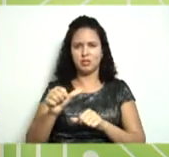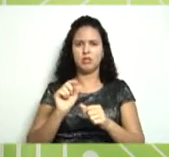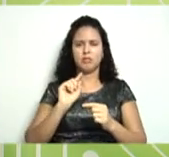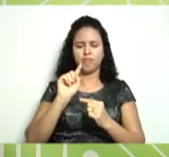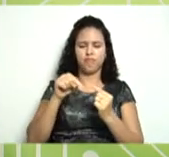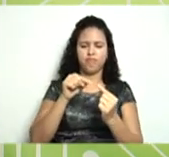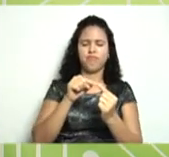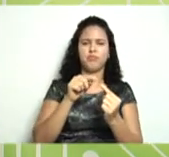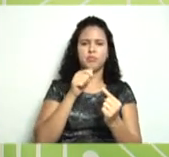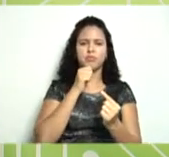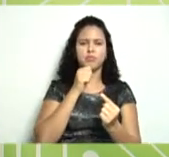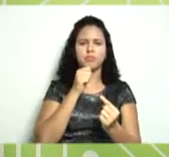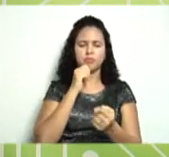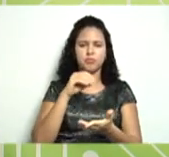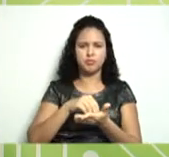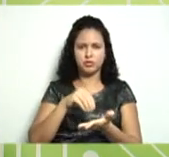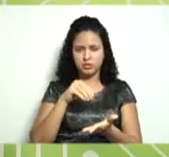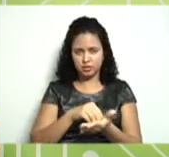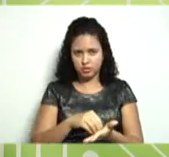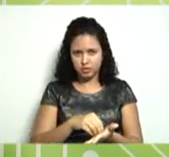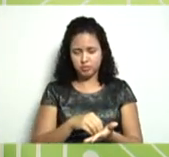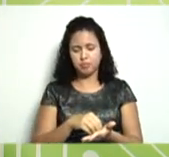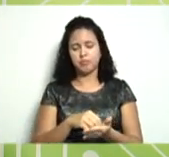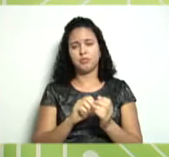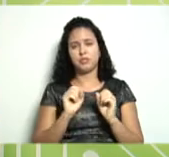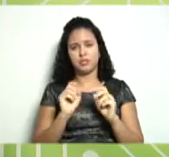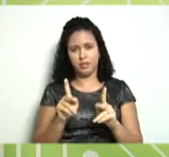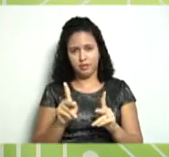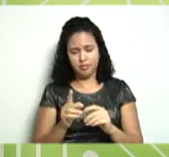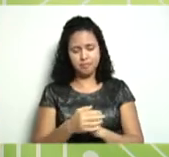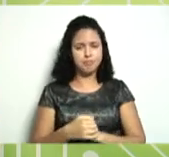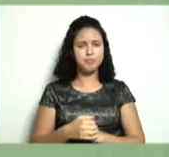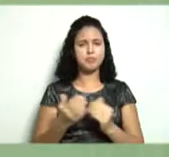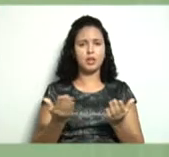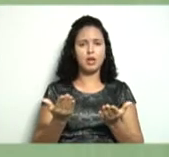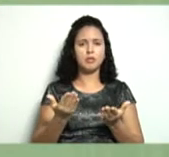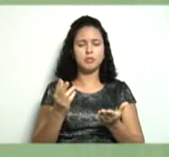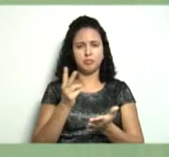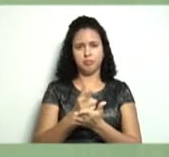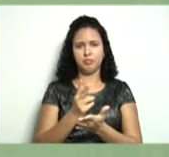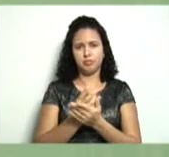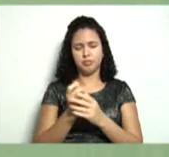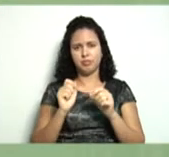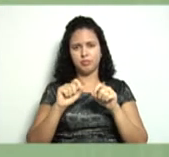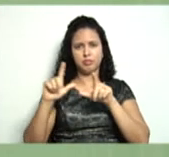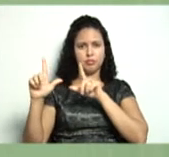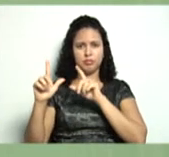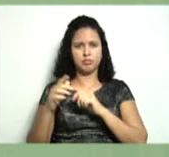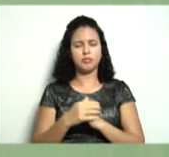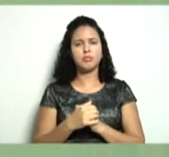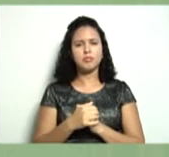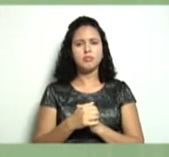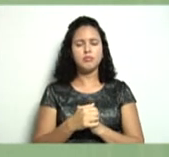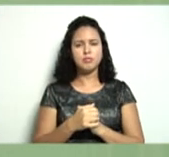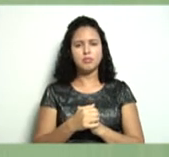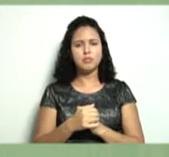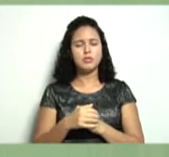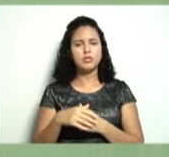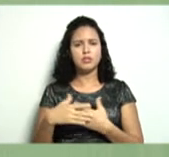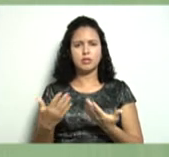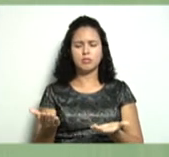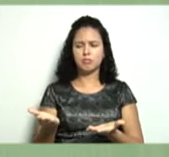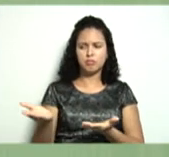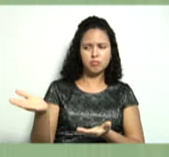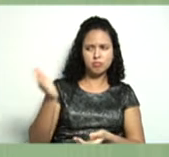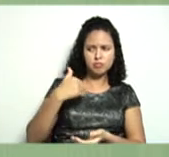atingimos nenhum dos objetivos, que era a nossa intenção. Vamos então aos slides? A convocação ela deve se dar